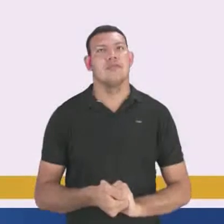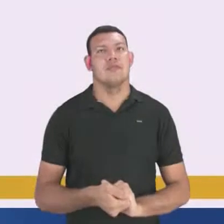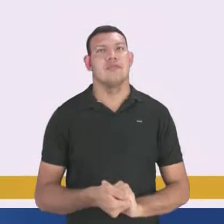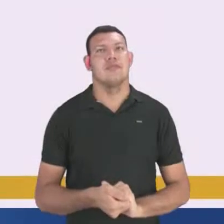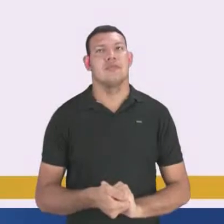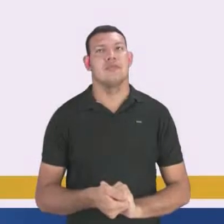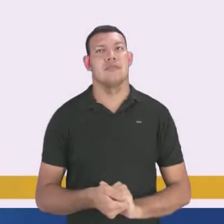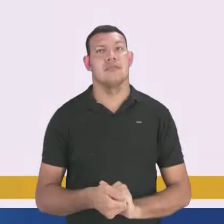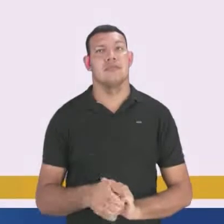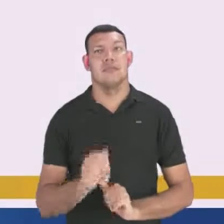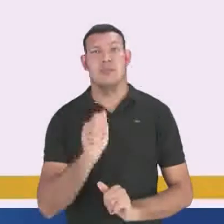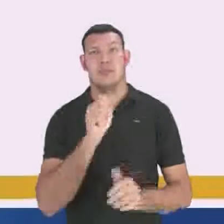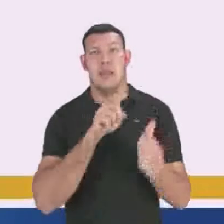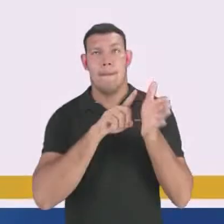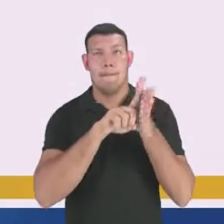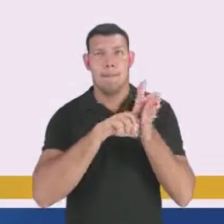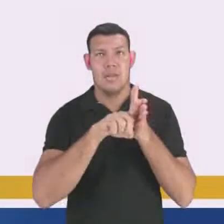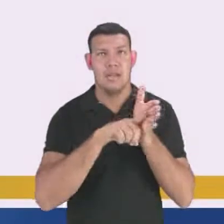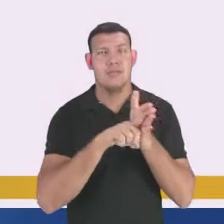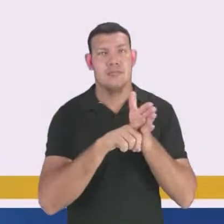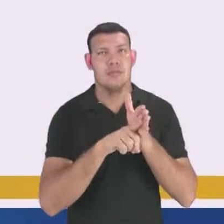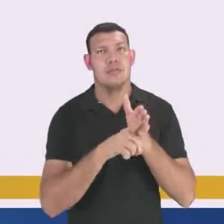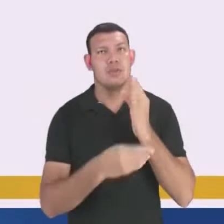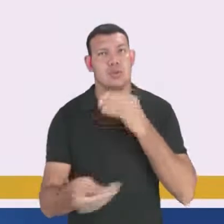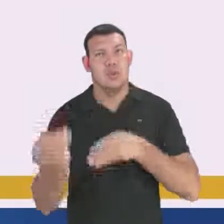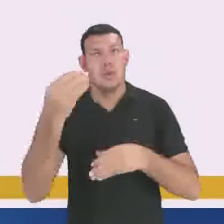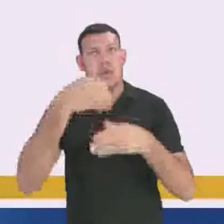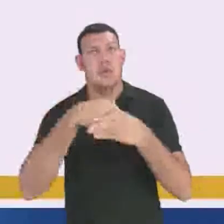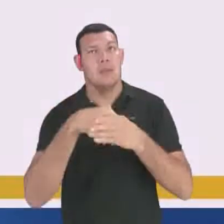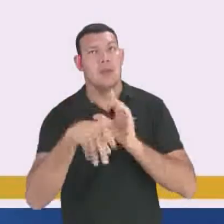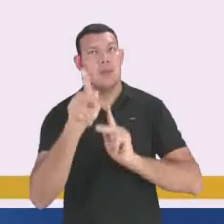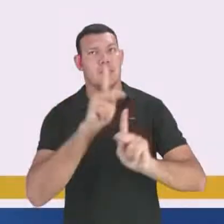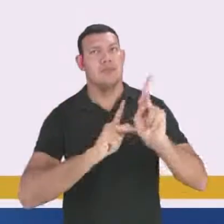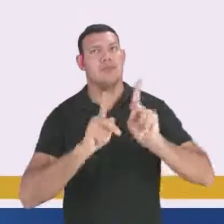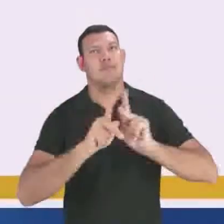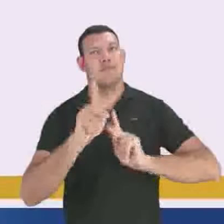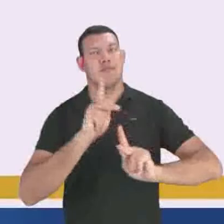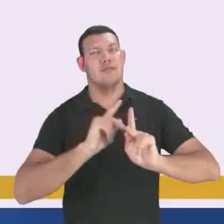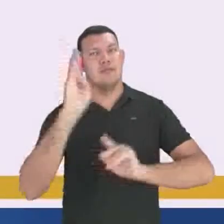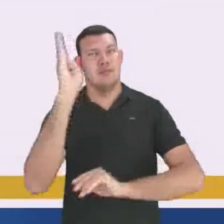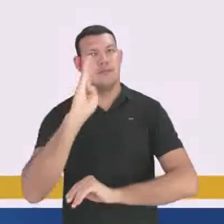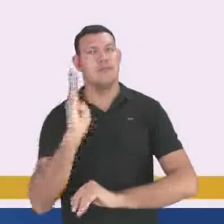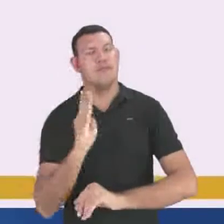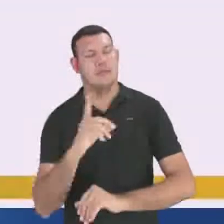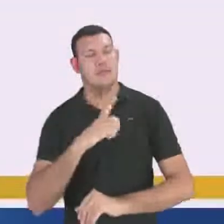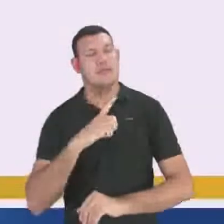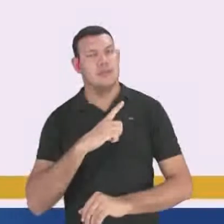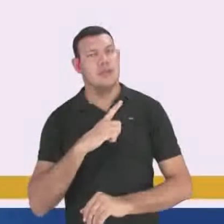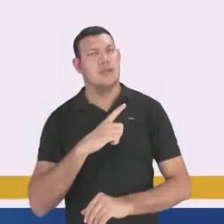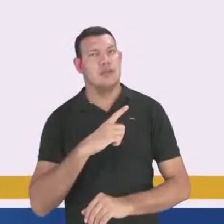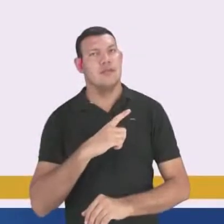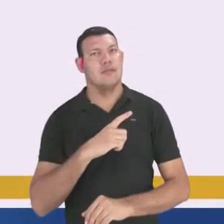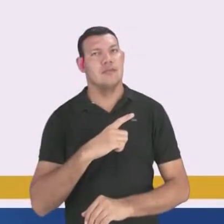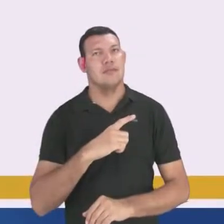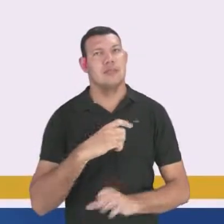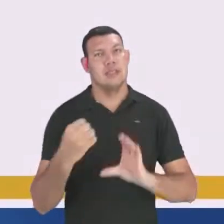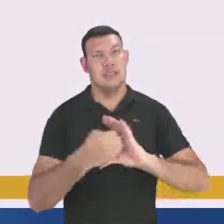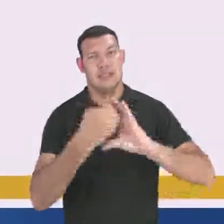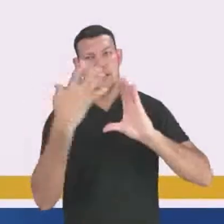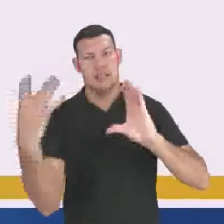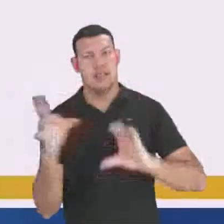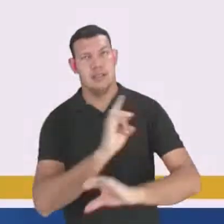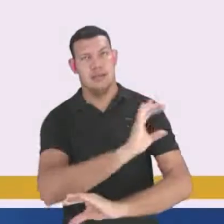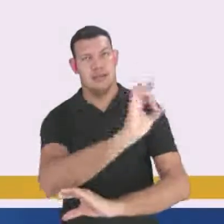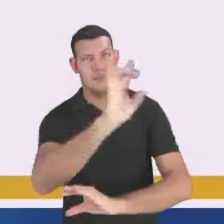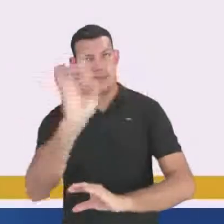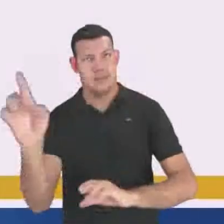população brasileira precisam levar em conta as diferenças regionais no tocante ao número de habitantes, certo? Então, um exemplo seria a coleta de